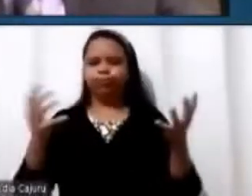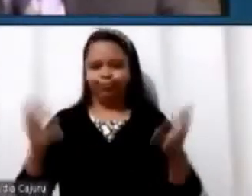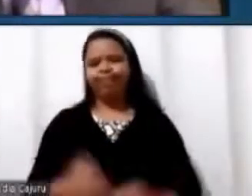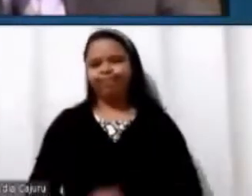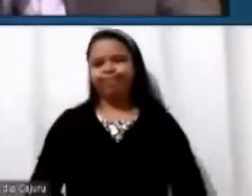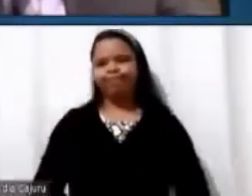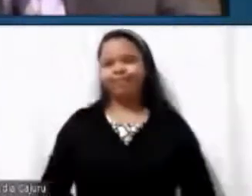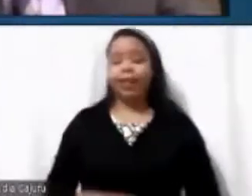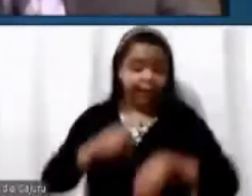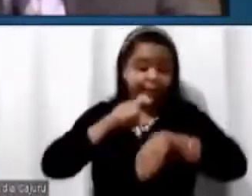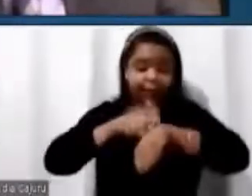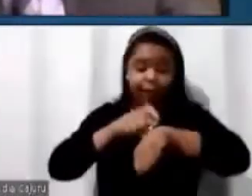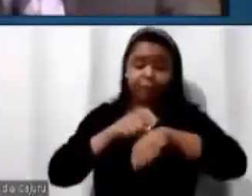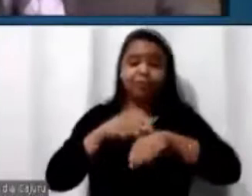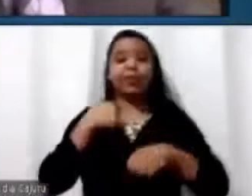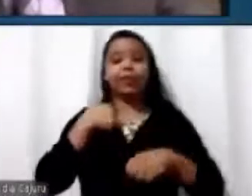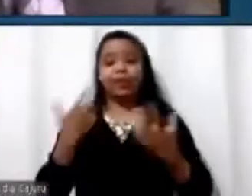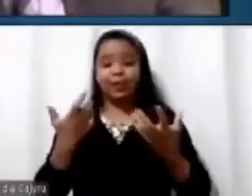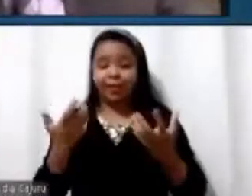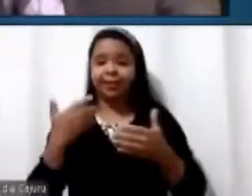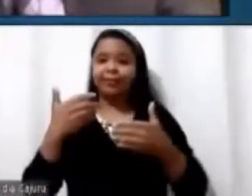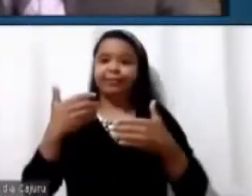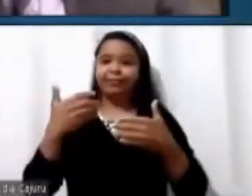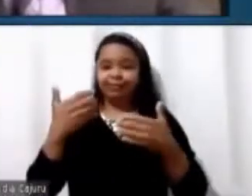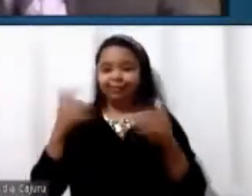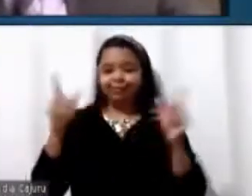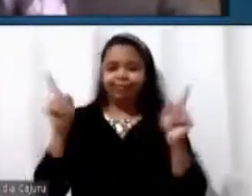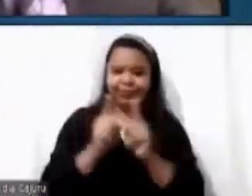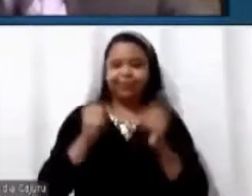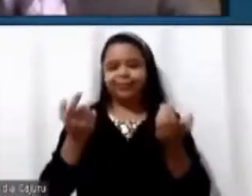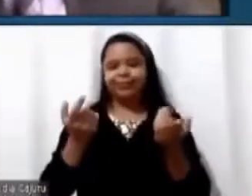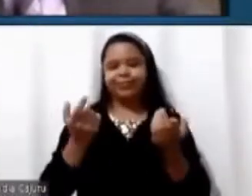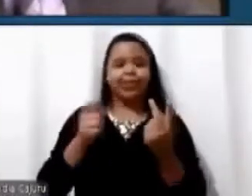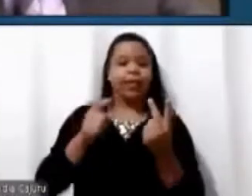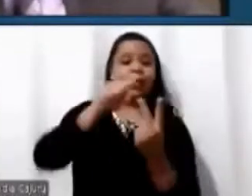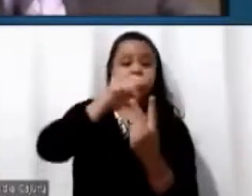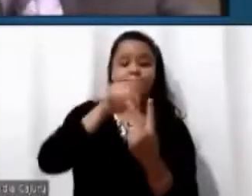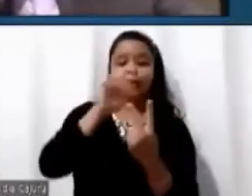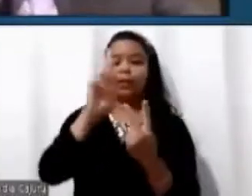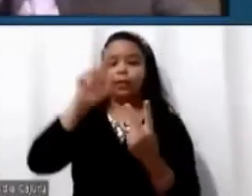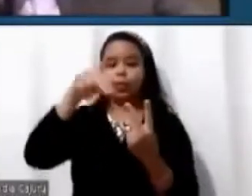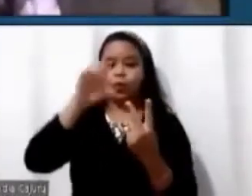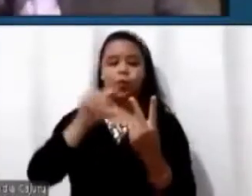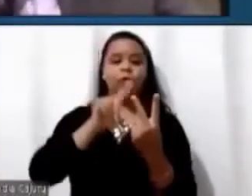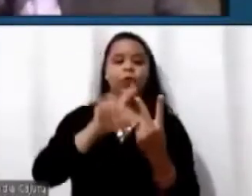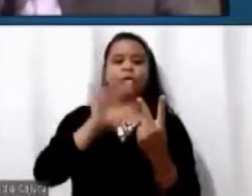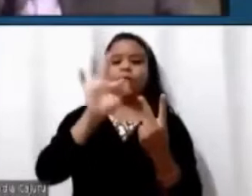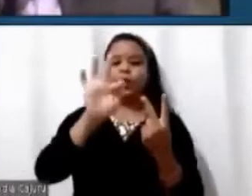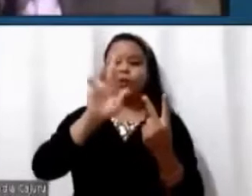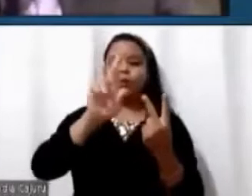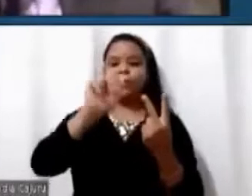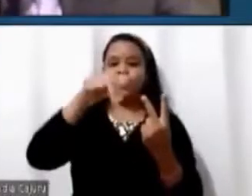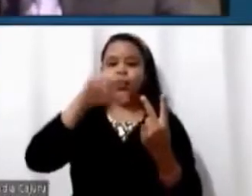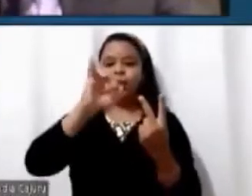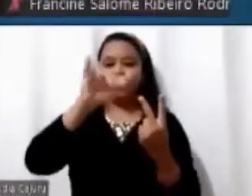E o doutor Bruno também retornar, né? Mas basicamente sobre o prontuário os pontos tópicos assim centrais talvez